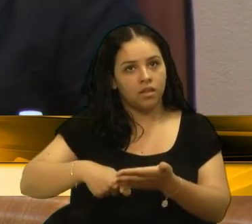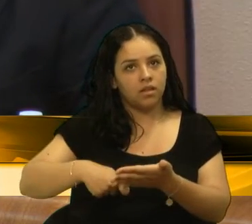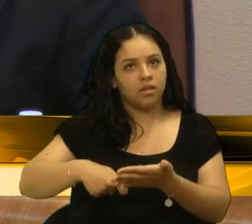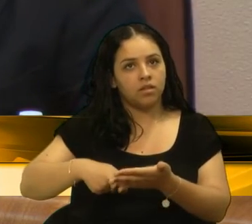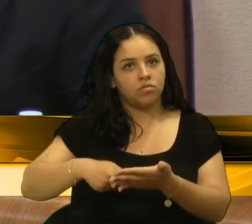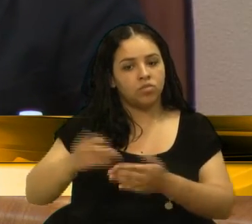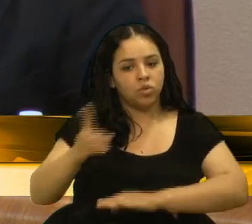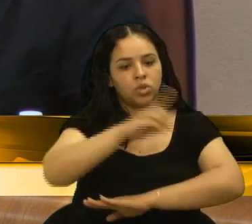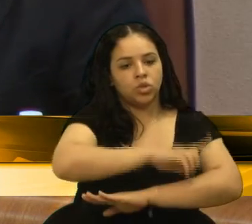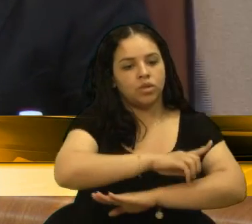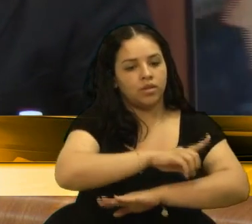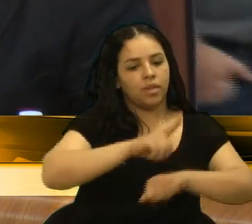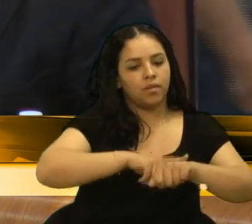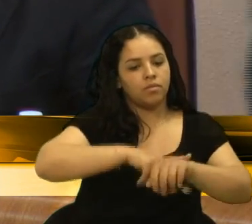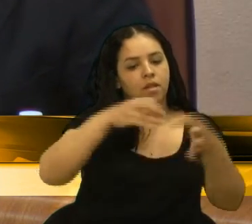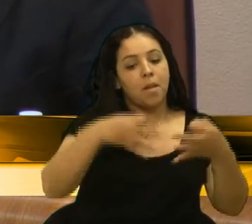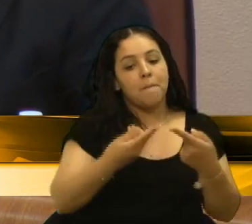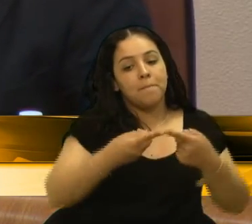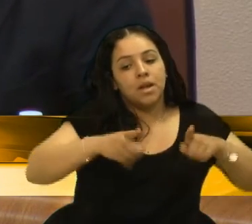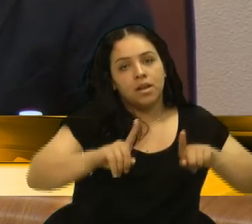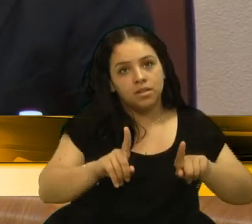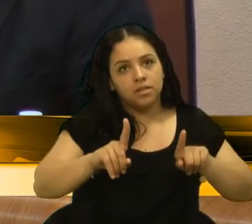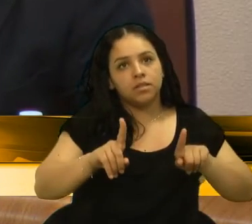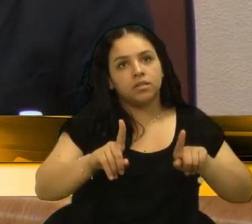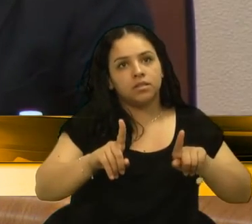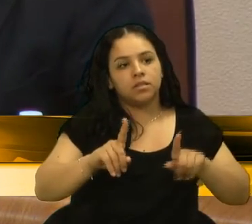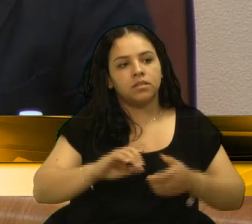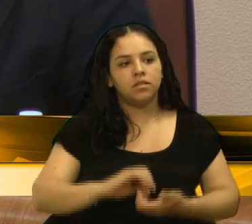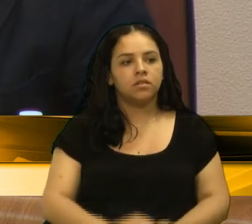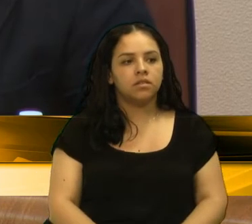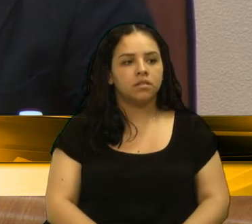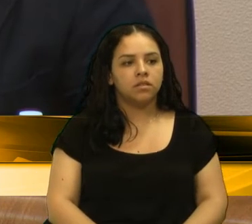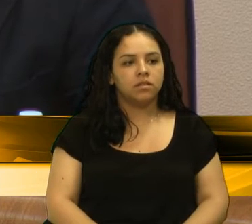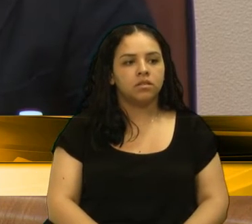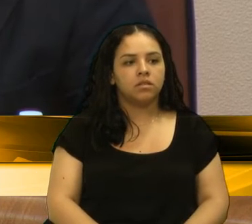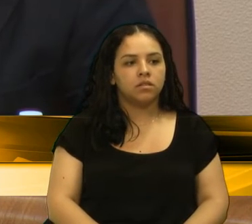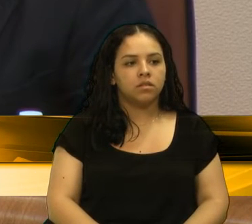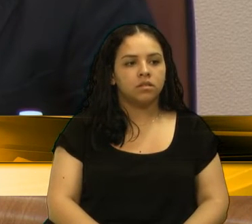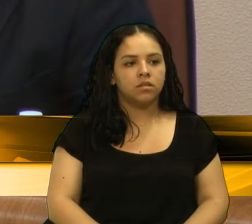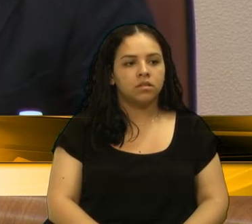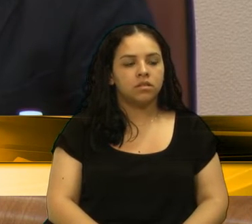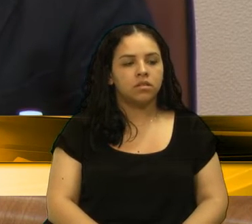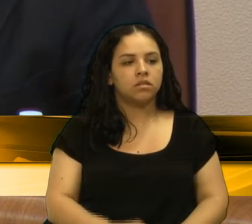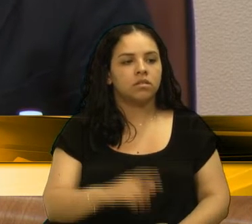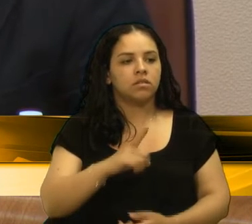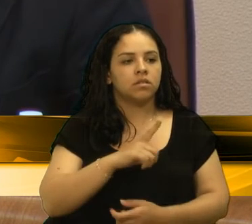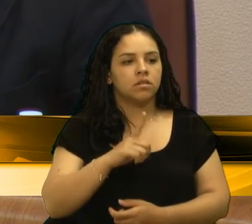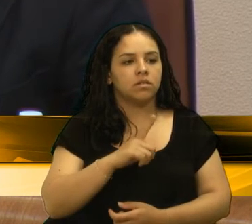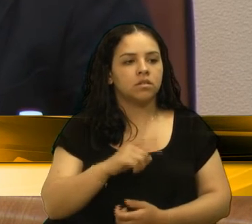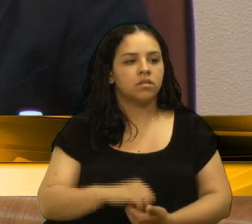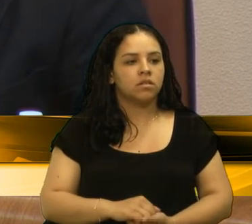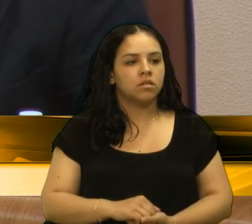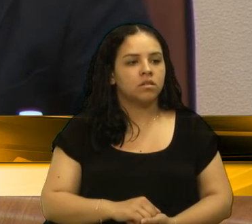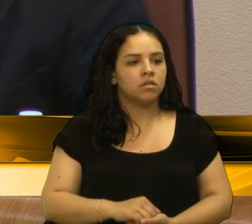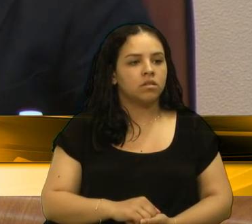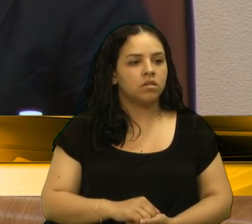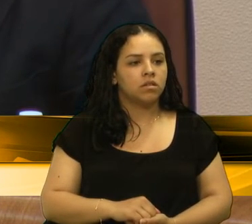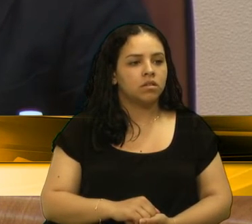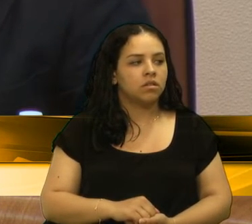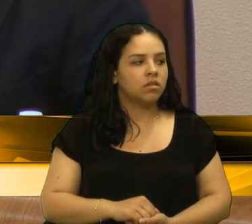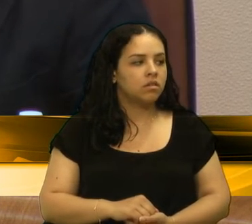data, em tempo hábil, mas assim seria até necessário mais tempo, porque como é um processo que tramita fisicamente e ele